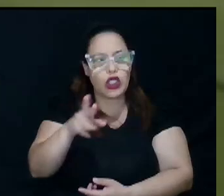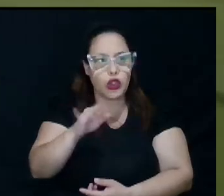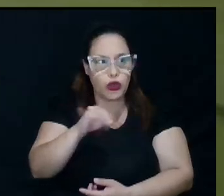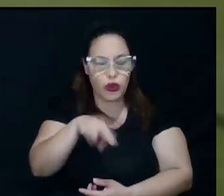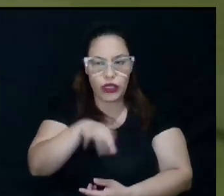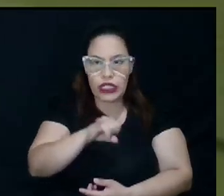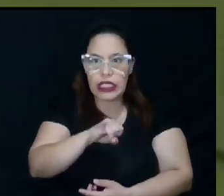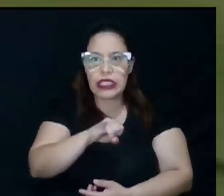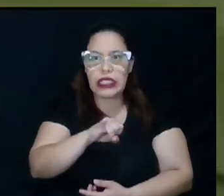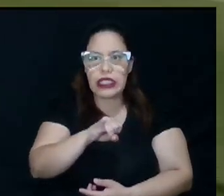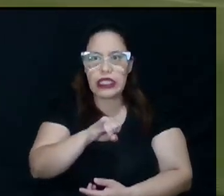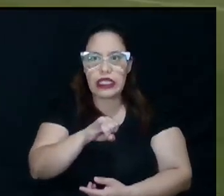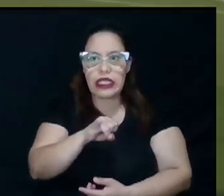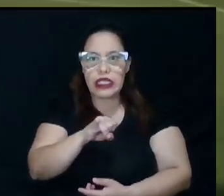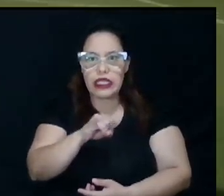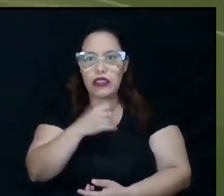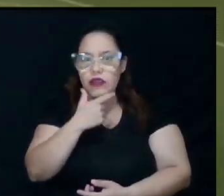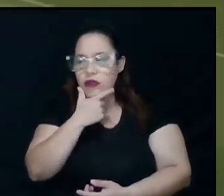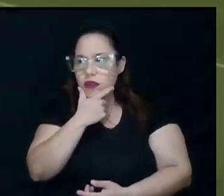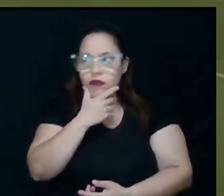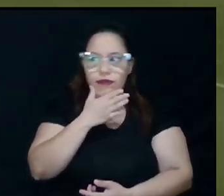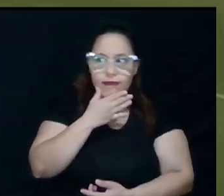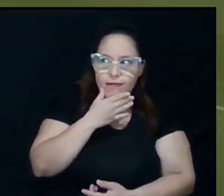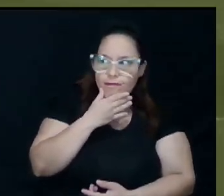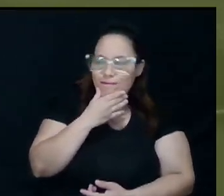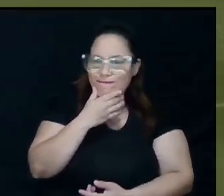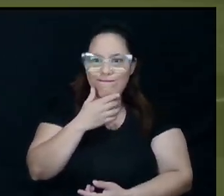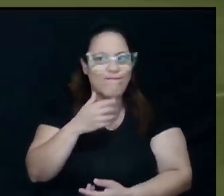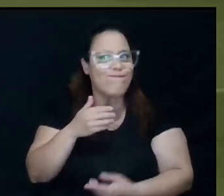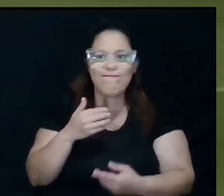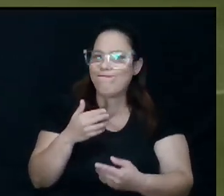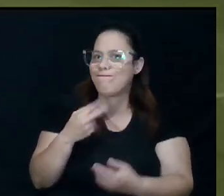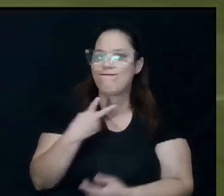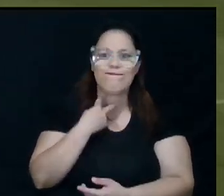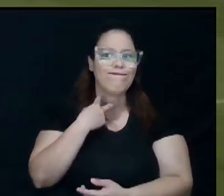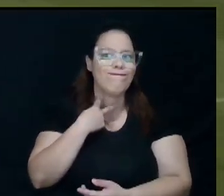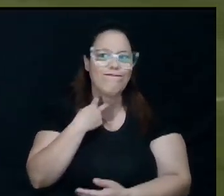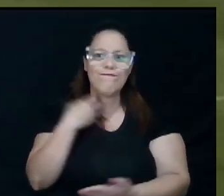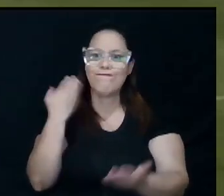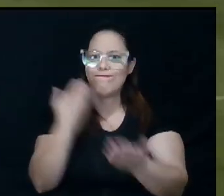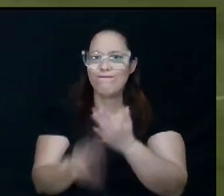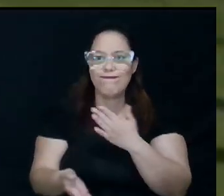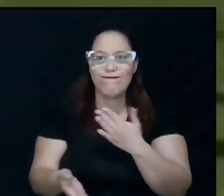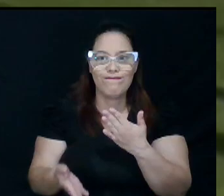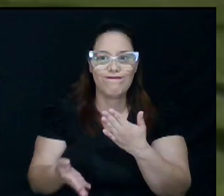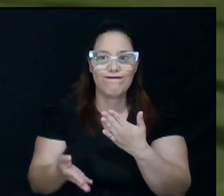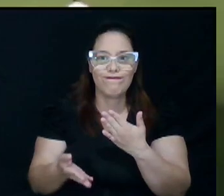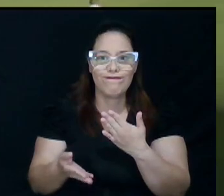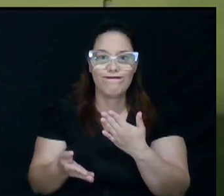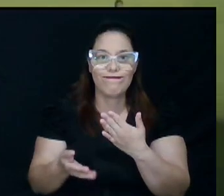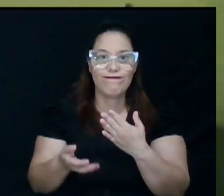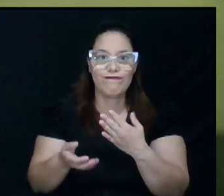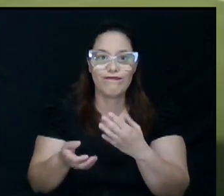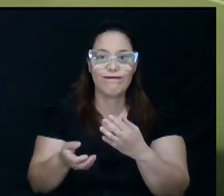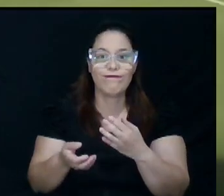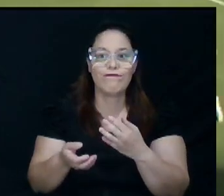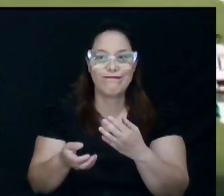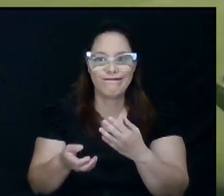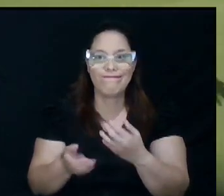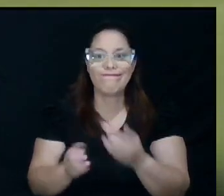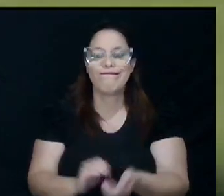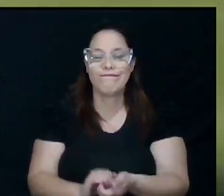Igor Inocêncio, que não conseguiu cortar. E Garcês, cara a cara, desperdiçou mais uma. A